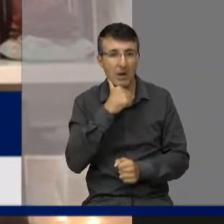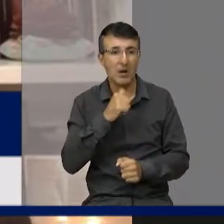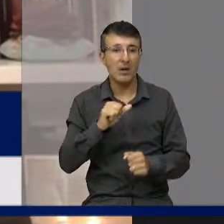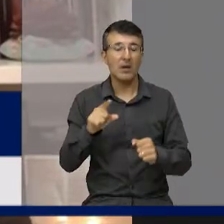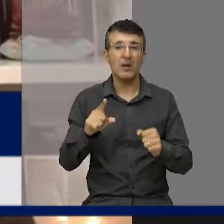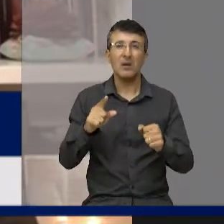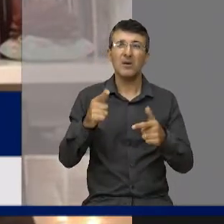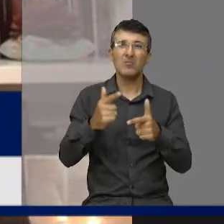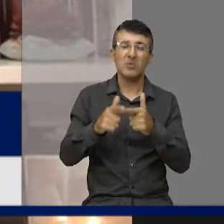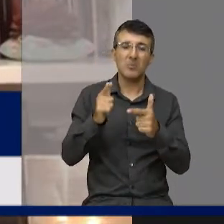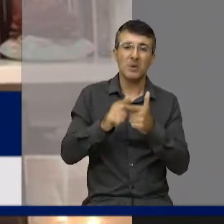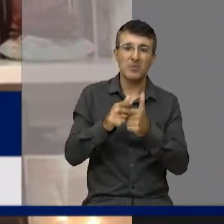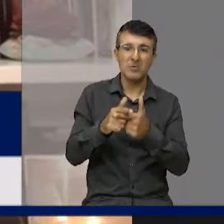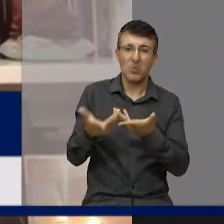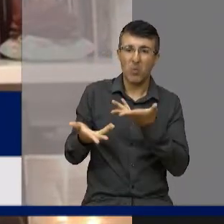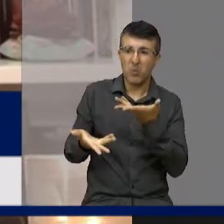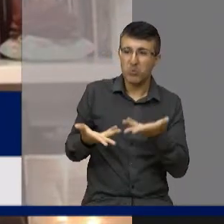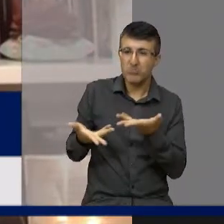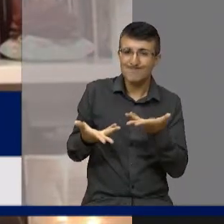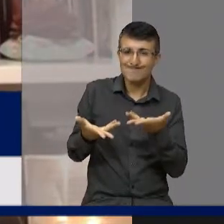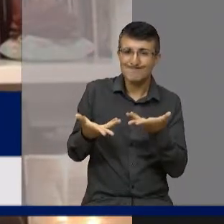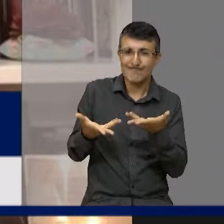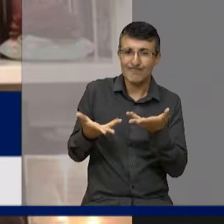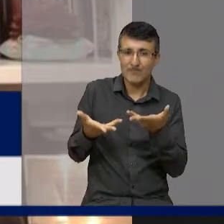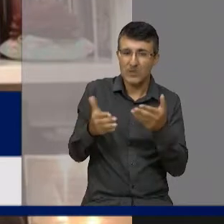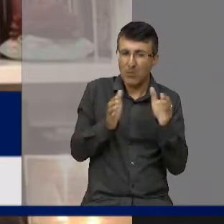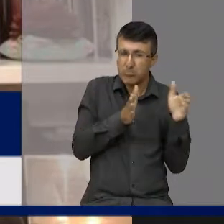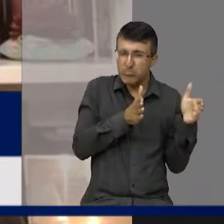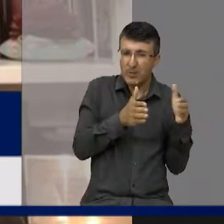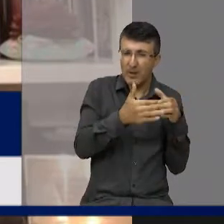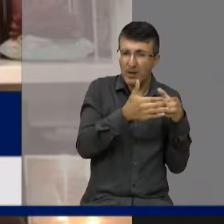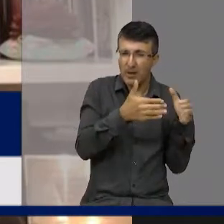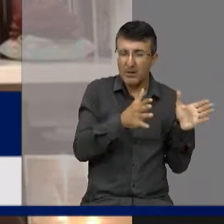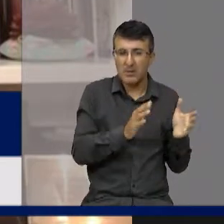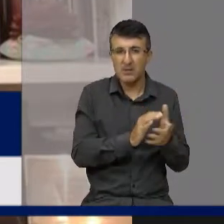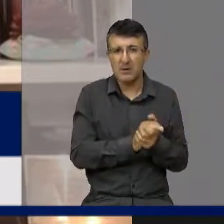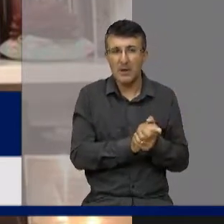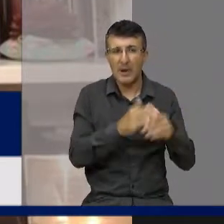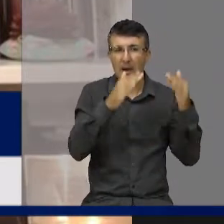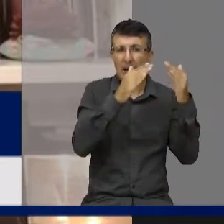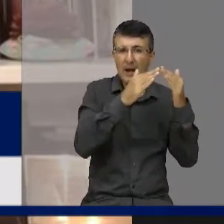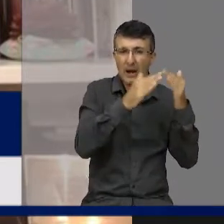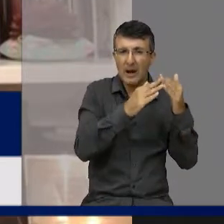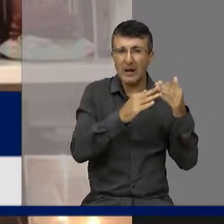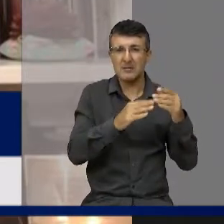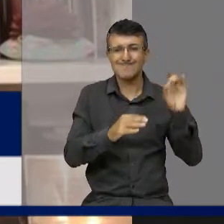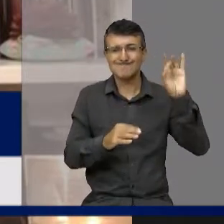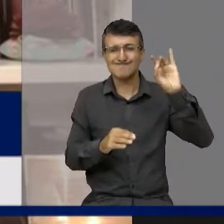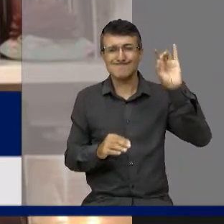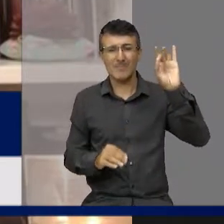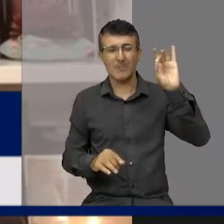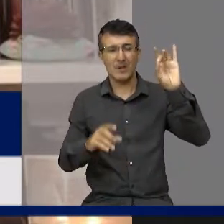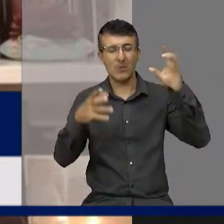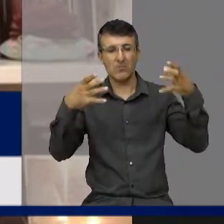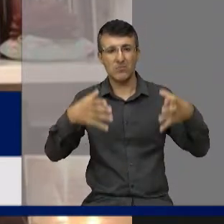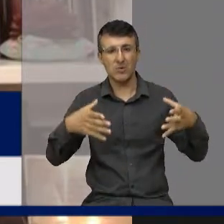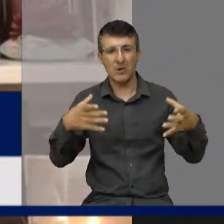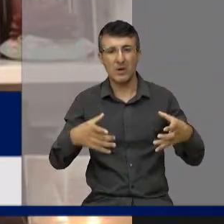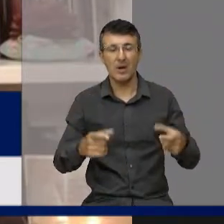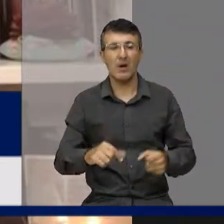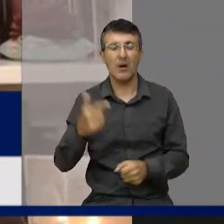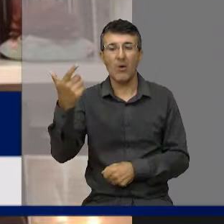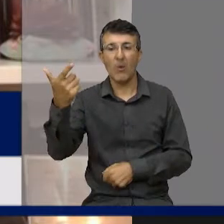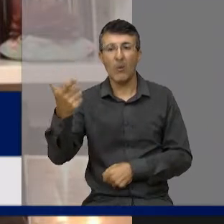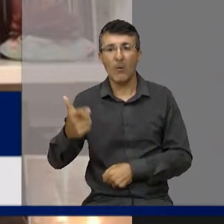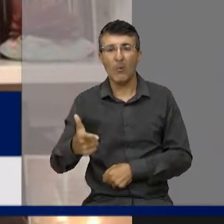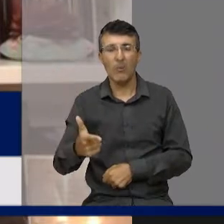afetos, de que a casa, a residência, ainda é o principal local em que a mulher sofre violência, que houve um